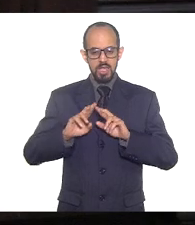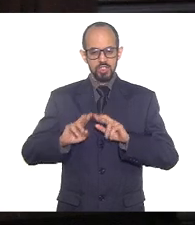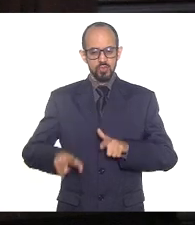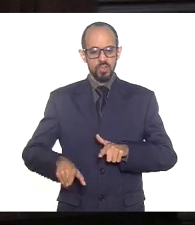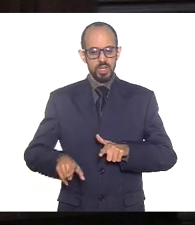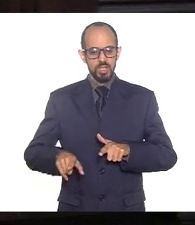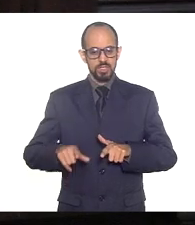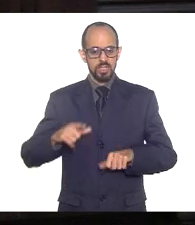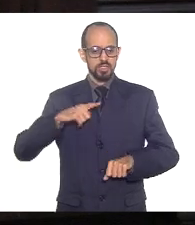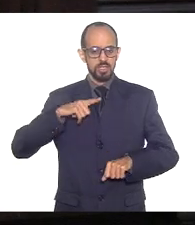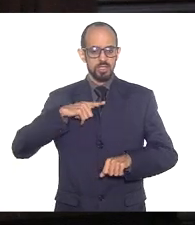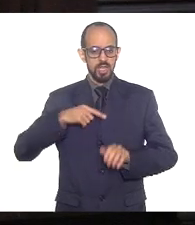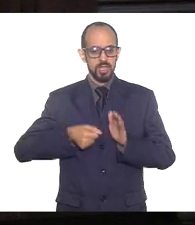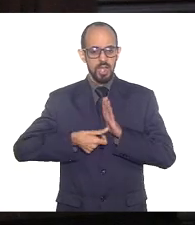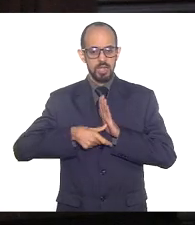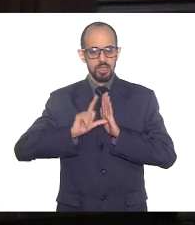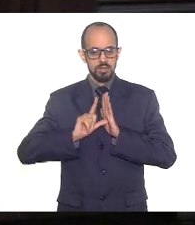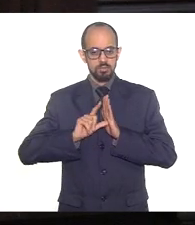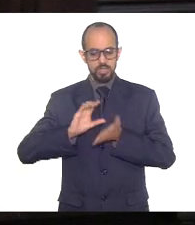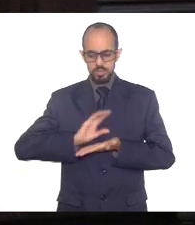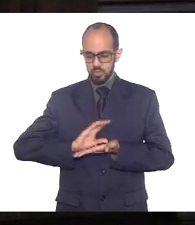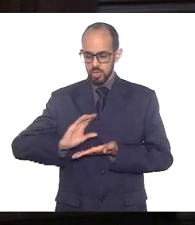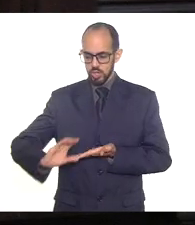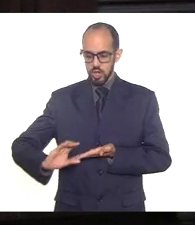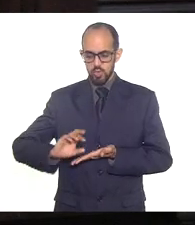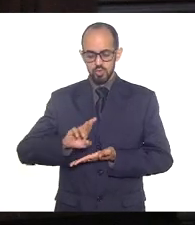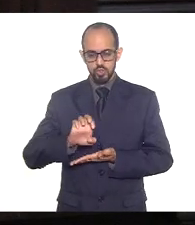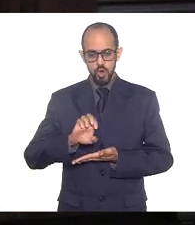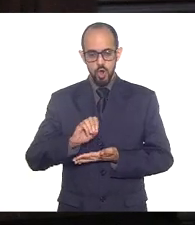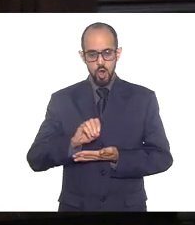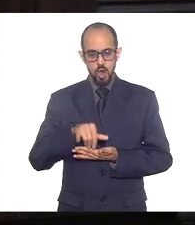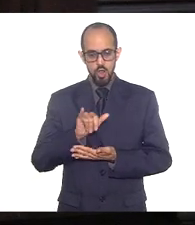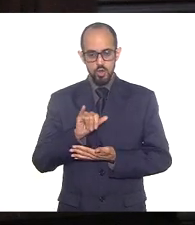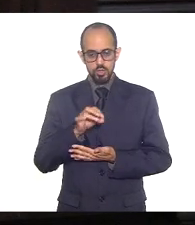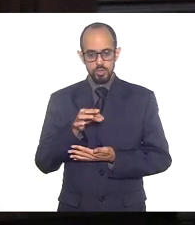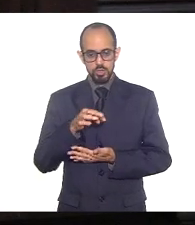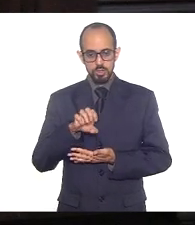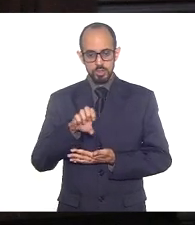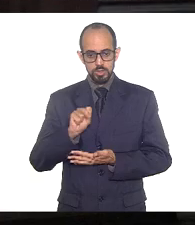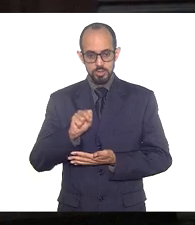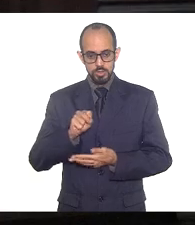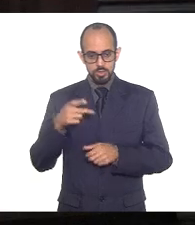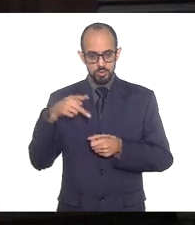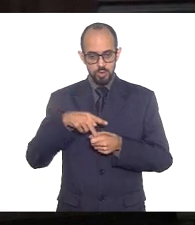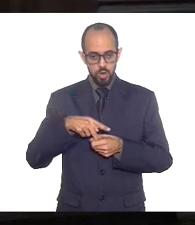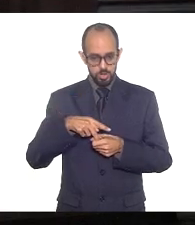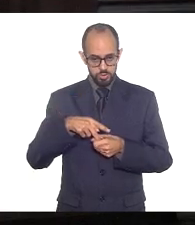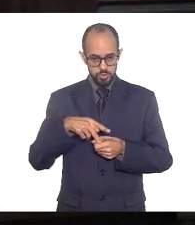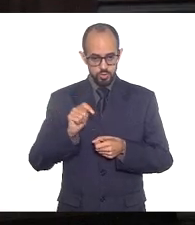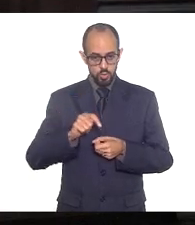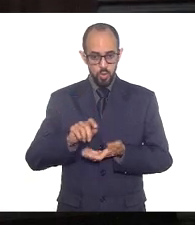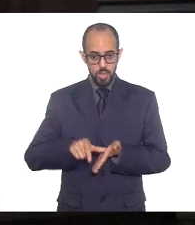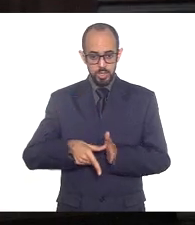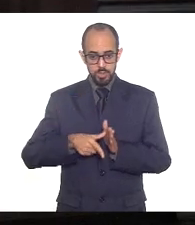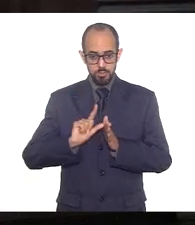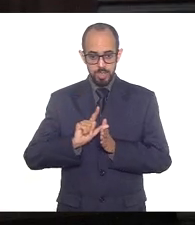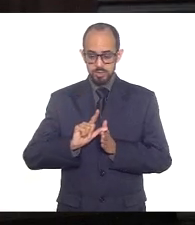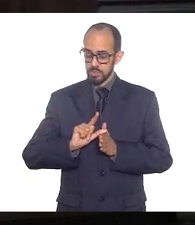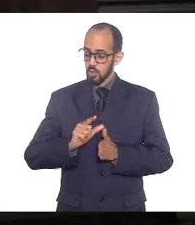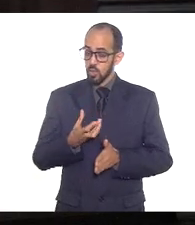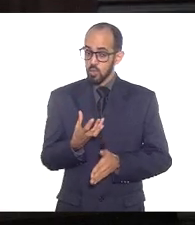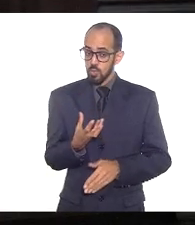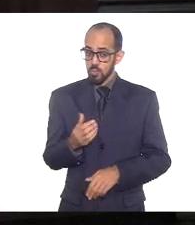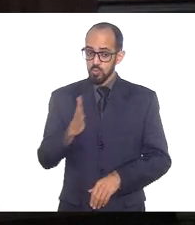da antecipação de recursos de royalties com operações bilionários mas muito